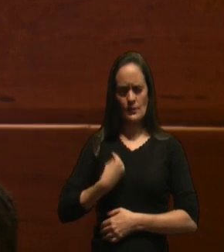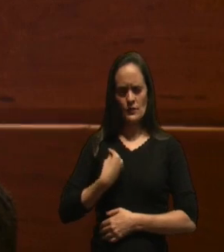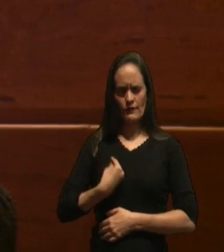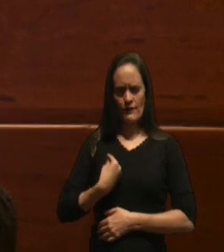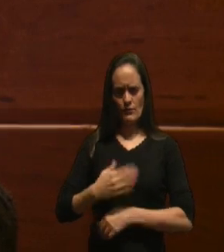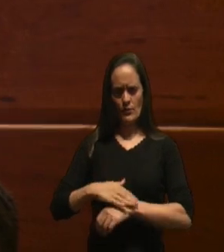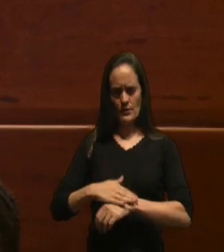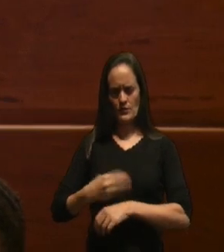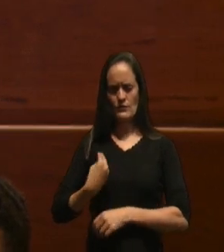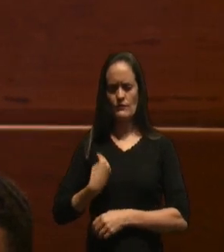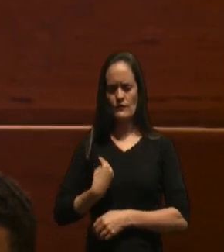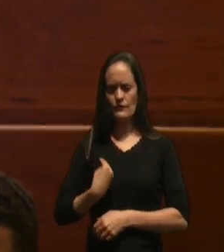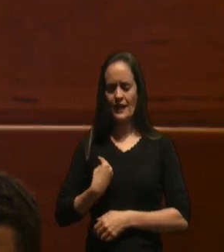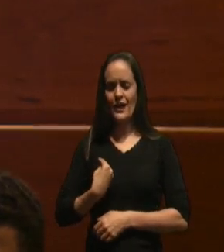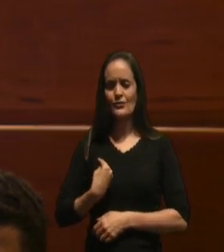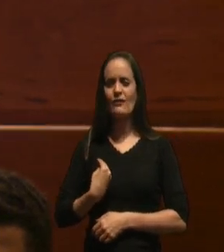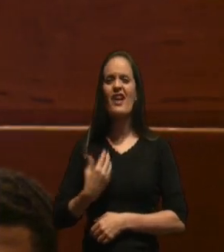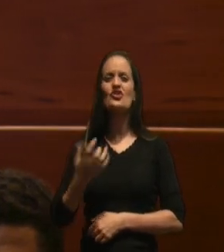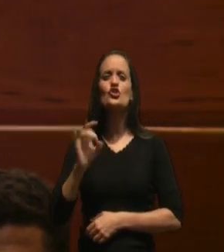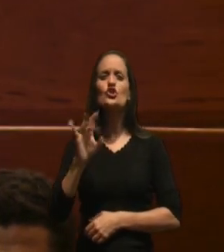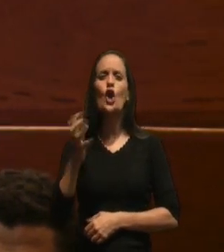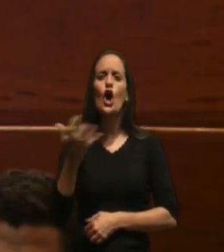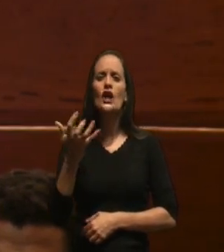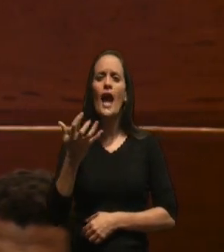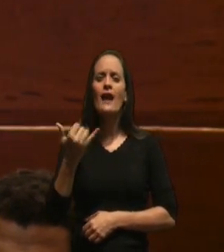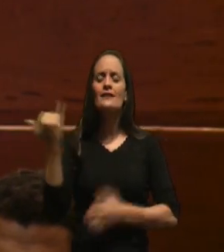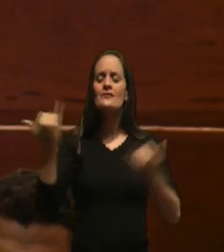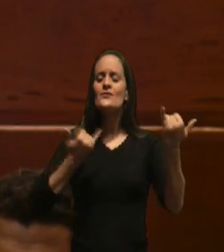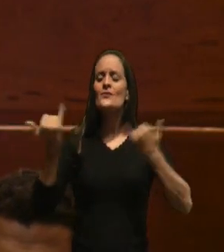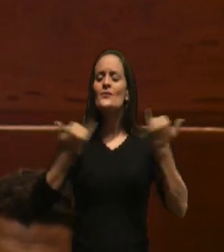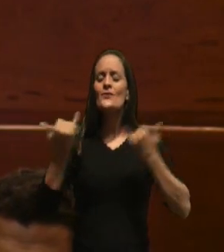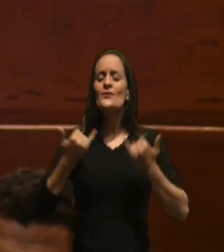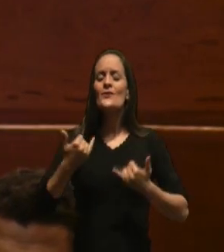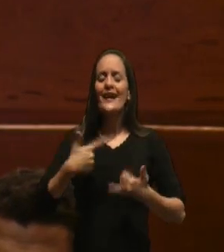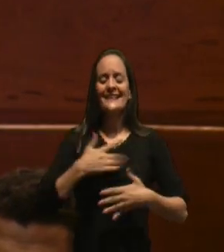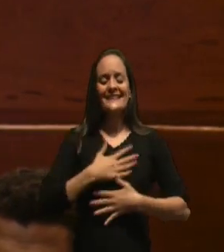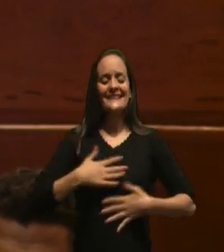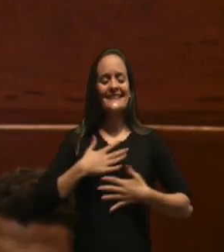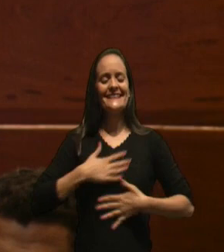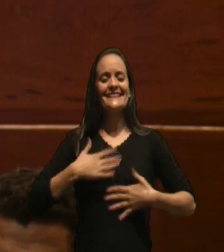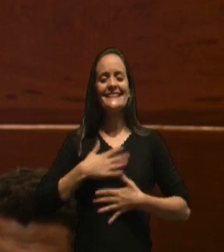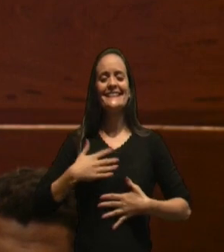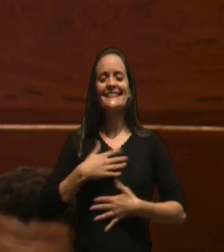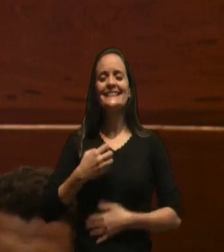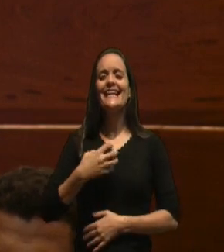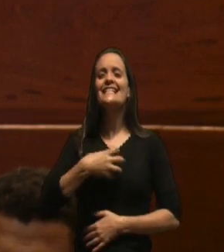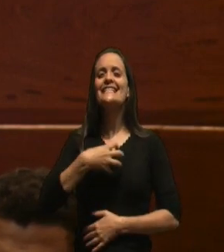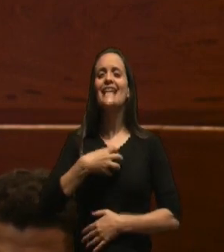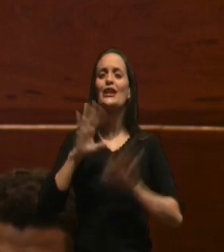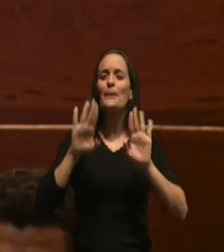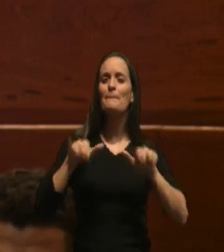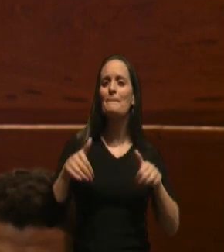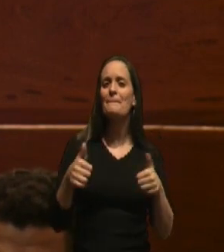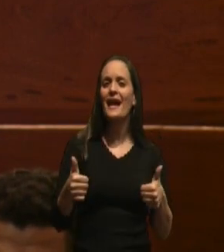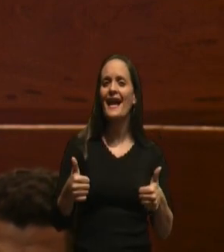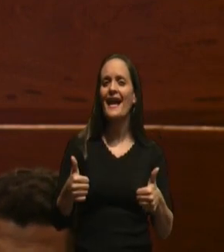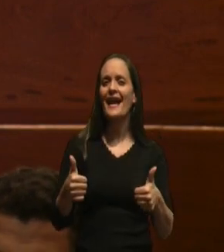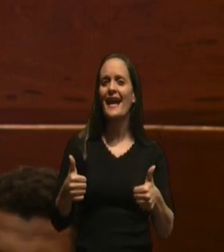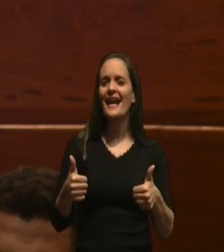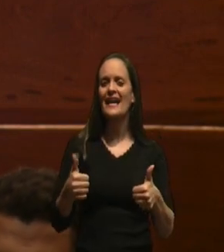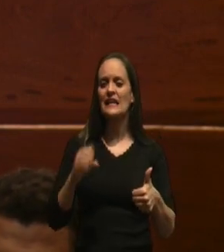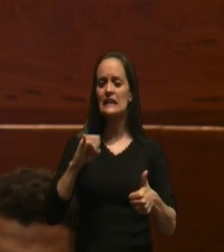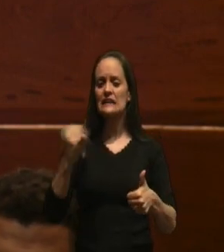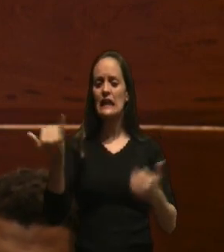queremos ouvir aquilo que nos agrada e não queremos ouvir aquilo que Deus está a nos dizer, a nos falar. Consultamos ao Senhor, mas